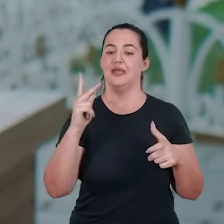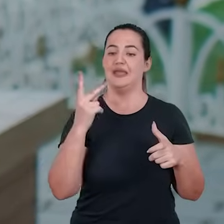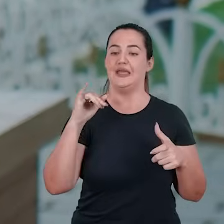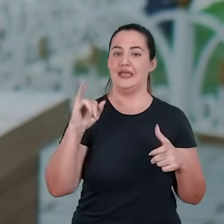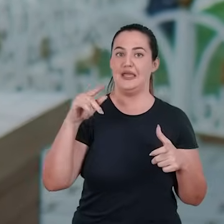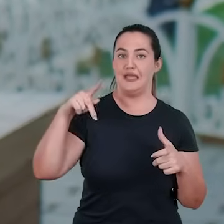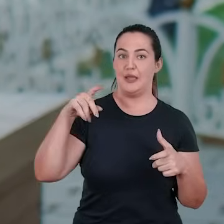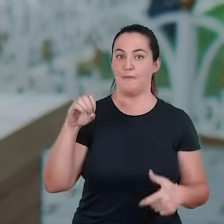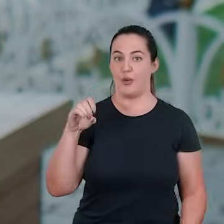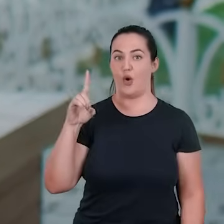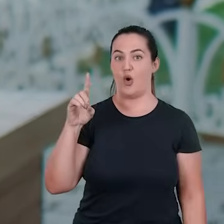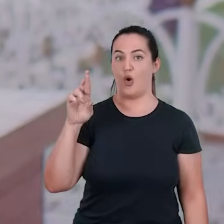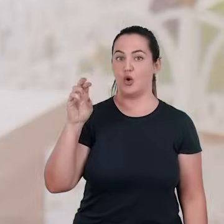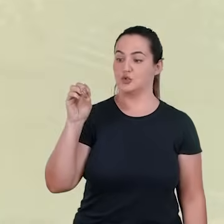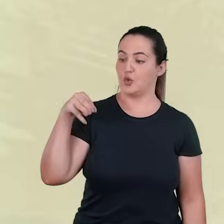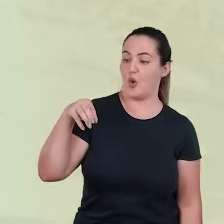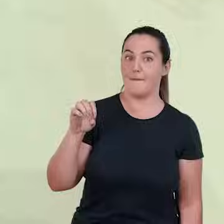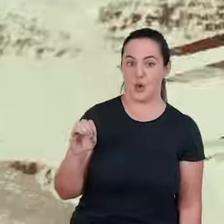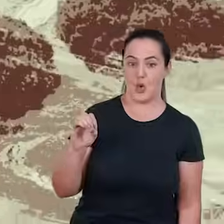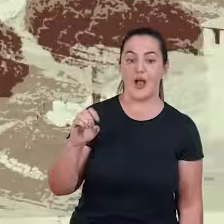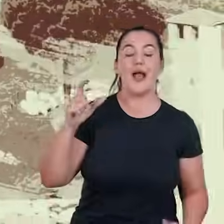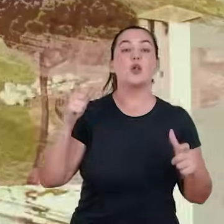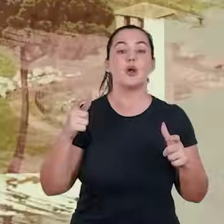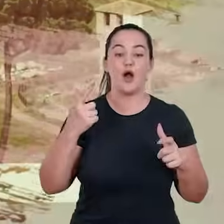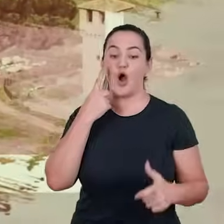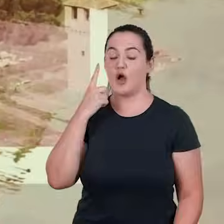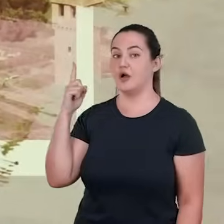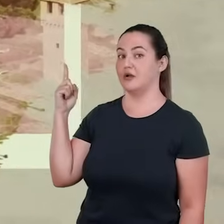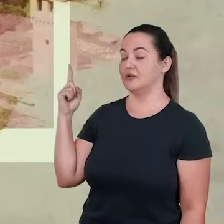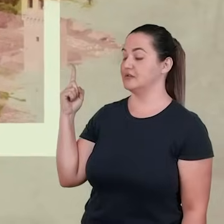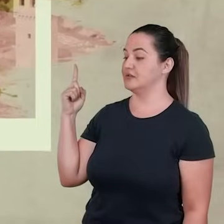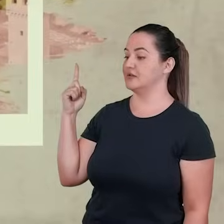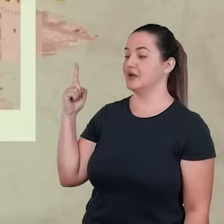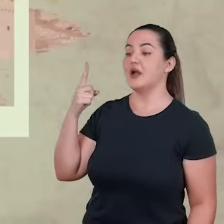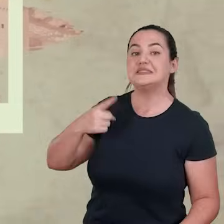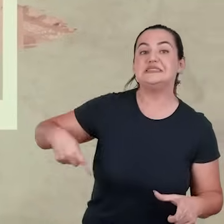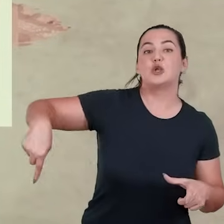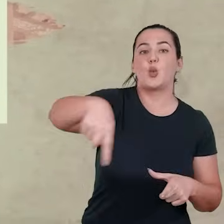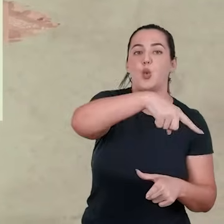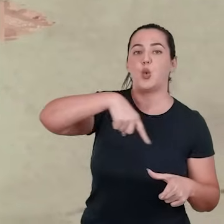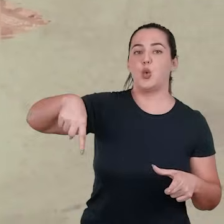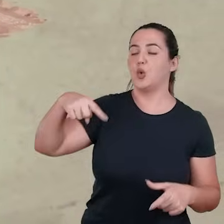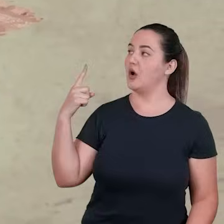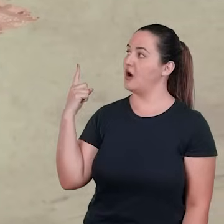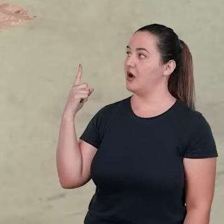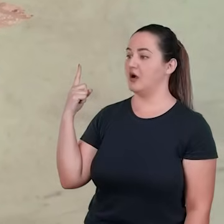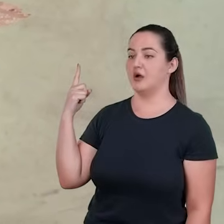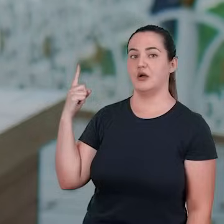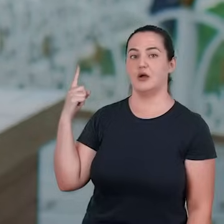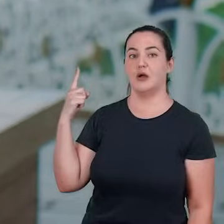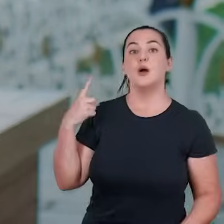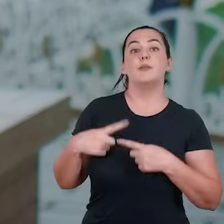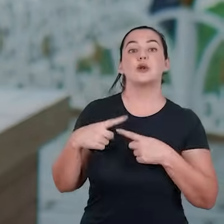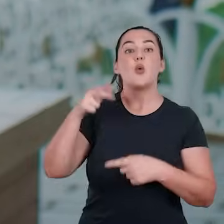lugares do império de Circus Maximus, o grande circo. Aquele lugar, e circus significa o lugar em curva, porque